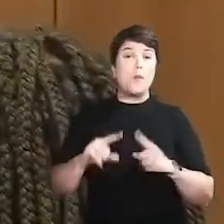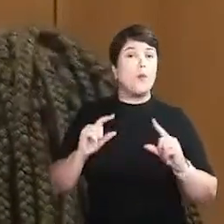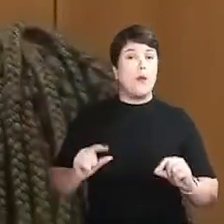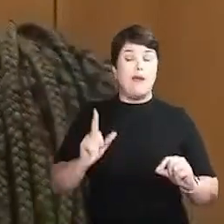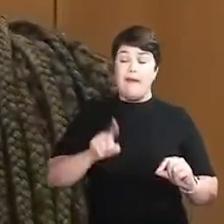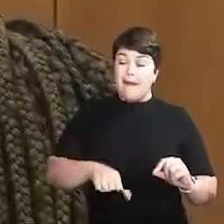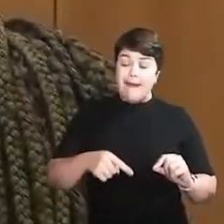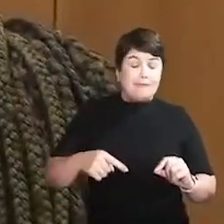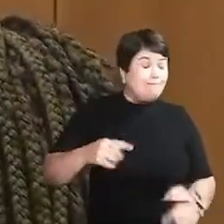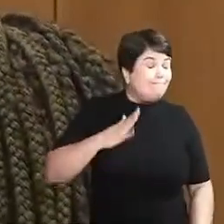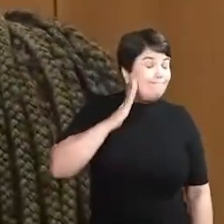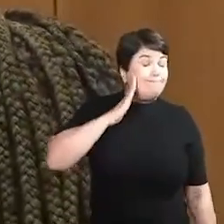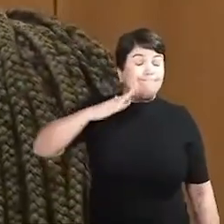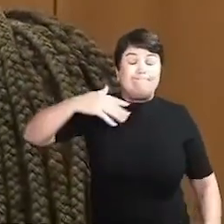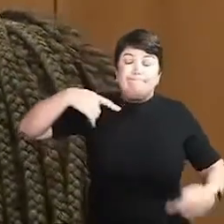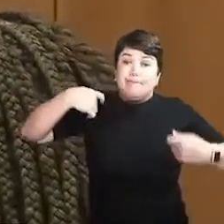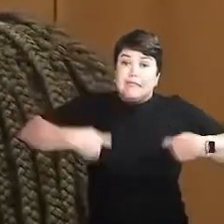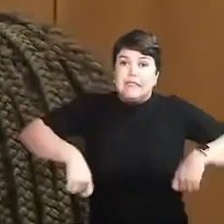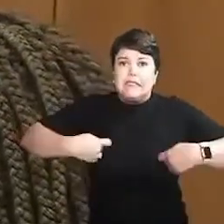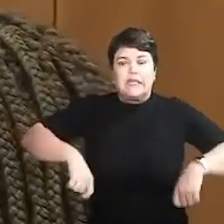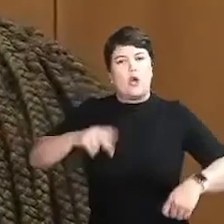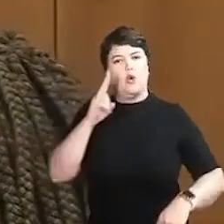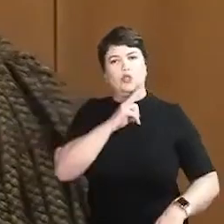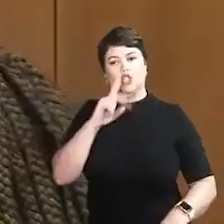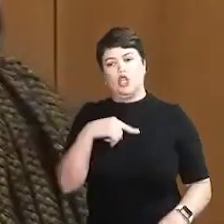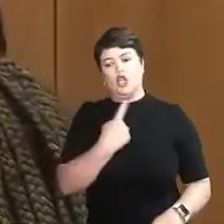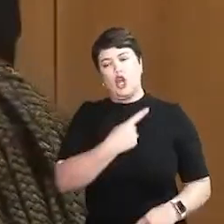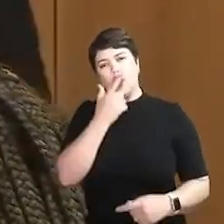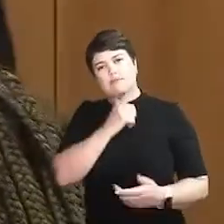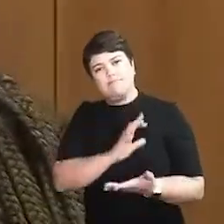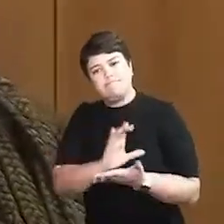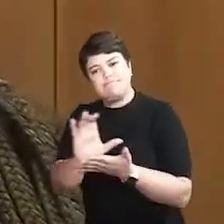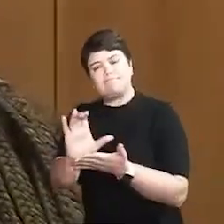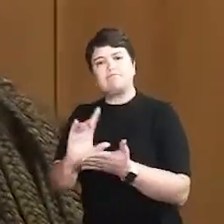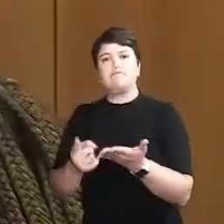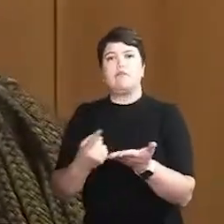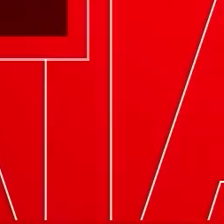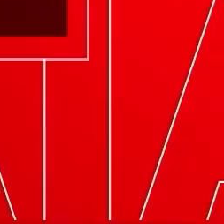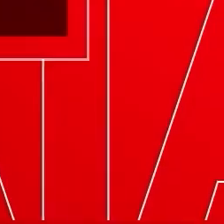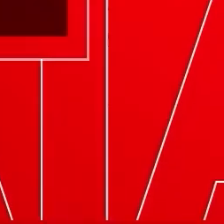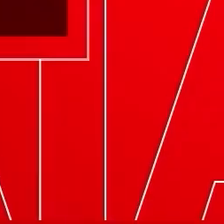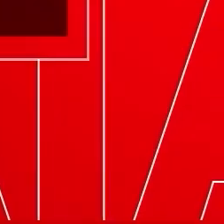medida imprescindível para nós fortalecermos a cooperação